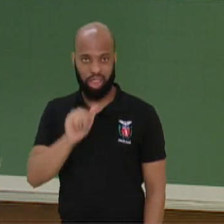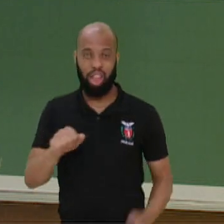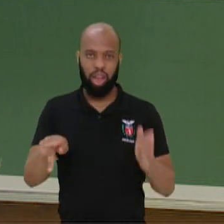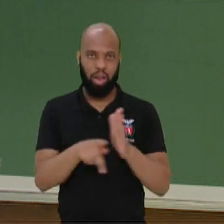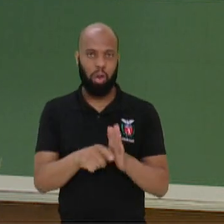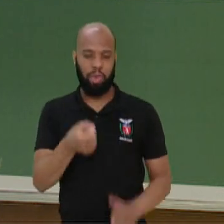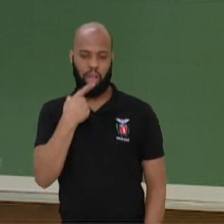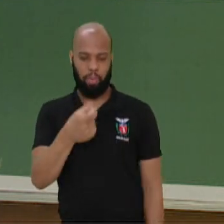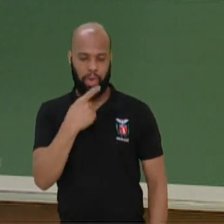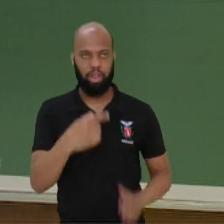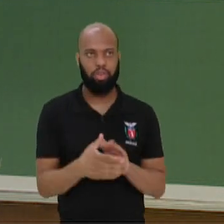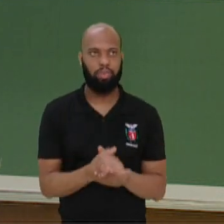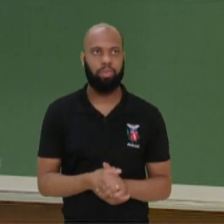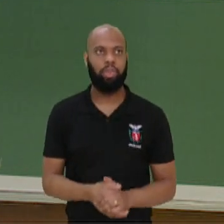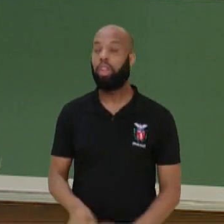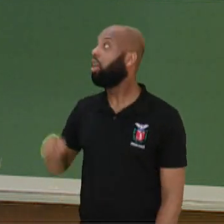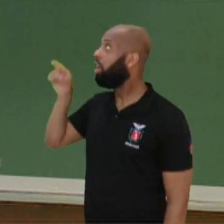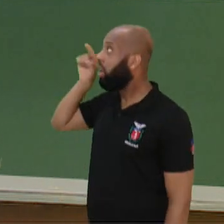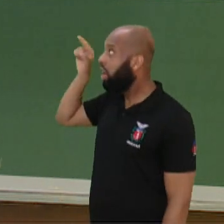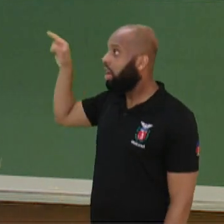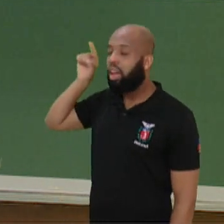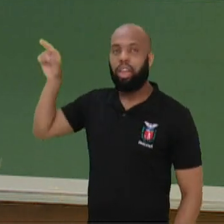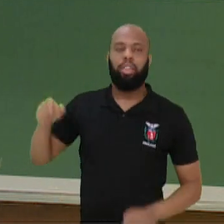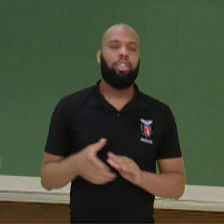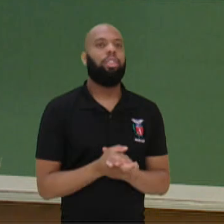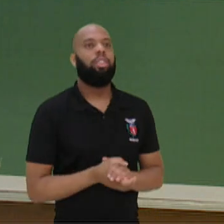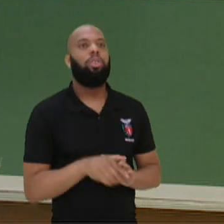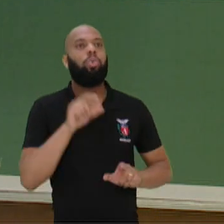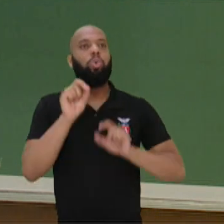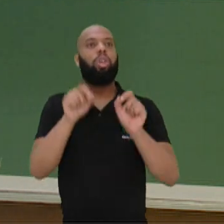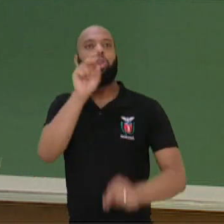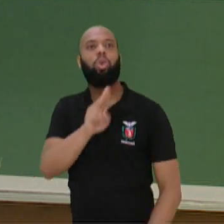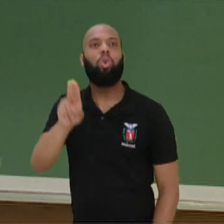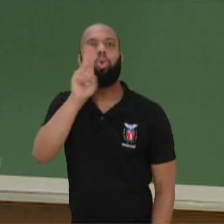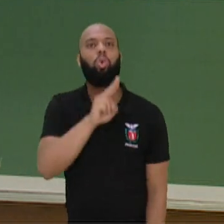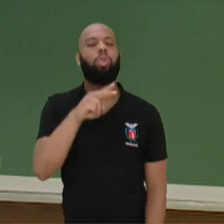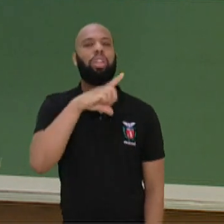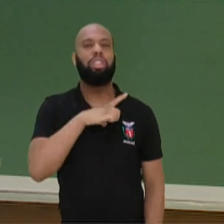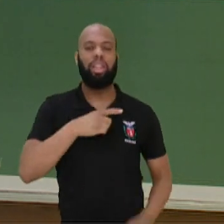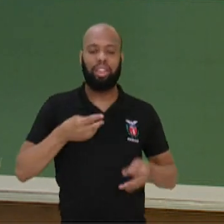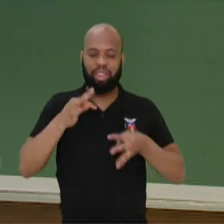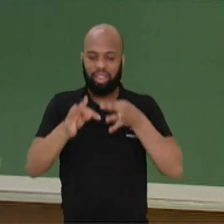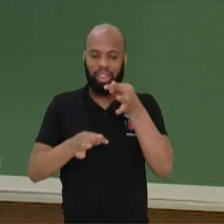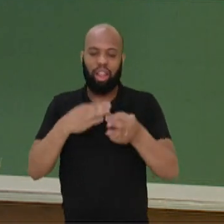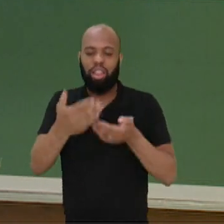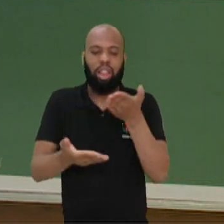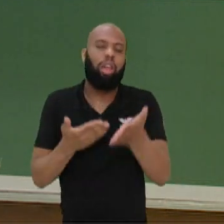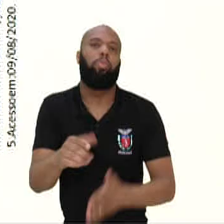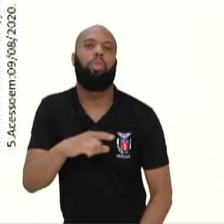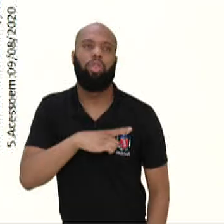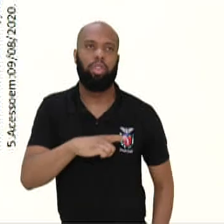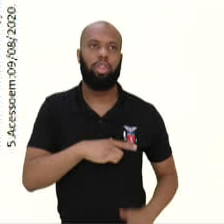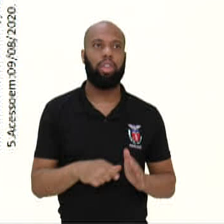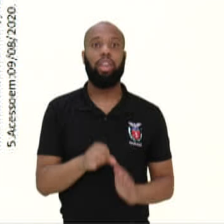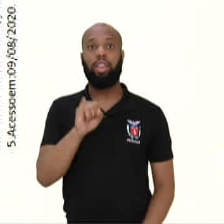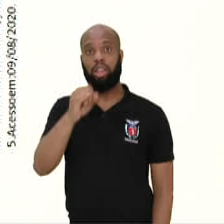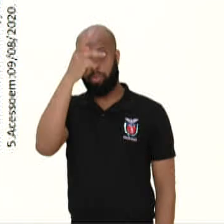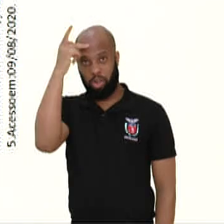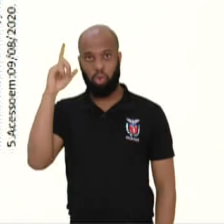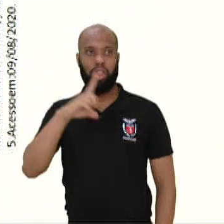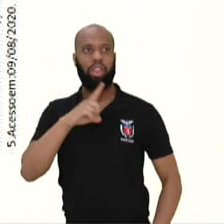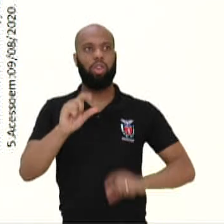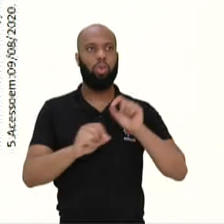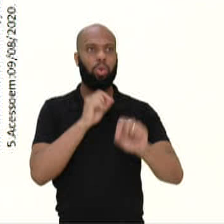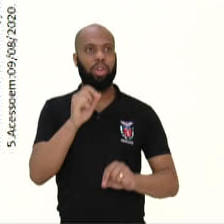Esteroides anabólicos androgênicos. Então, eles são utilizados como tratamento para quem tem